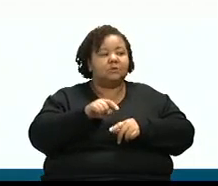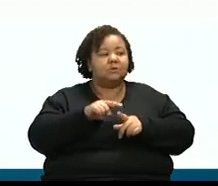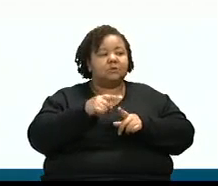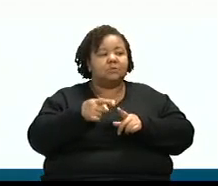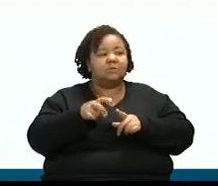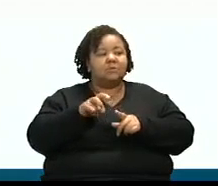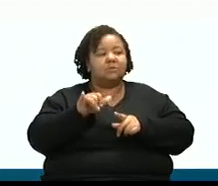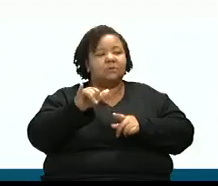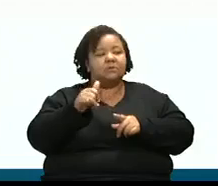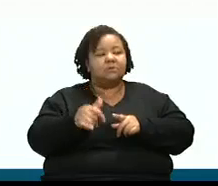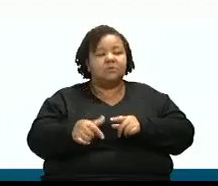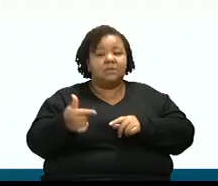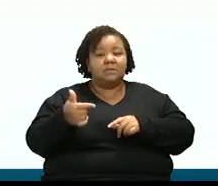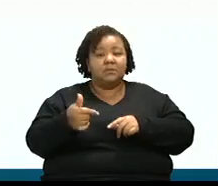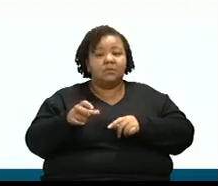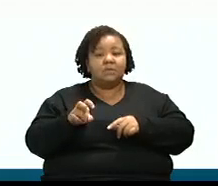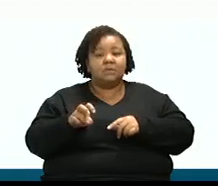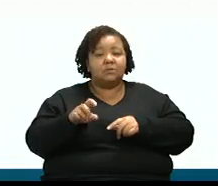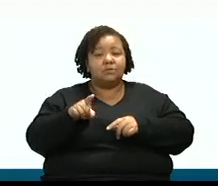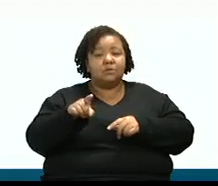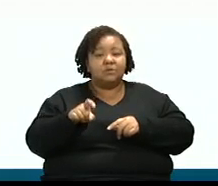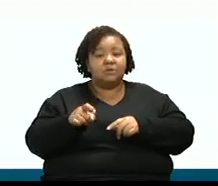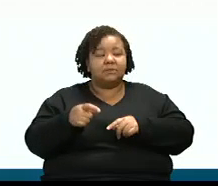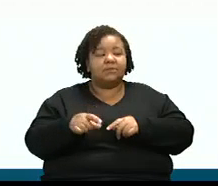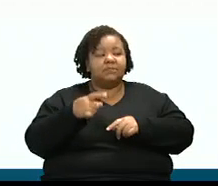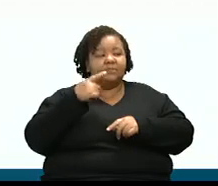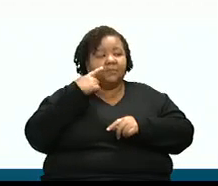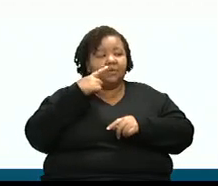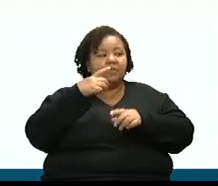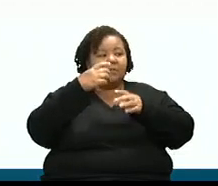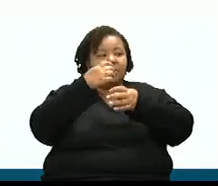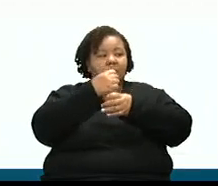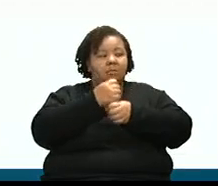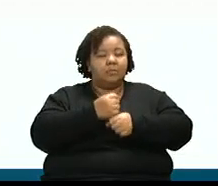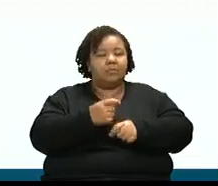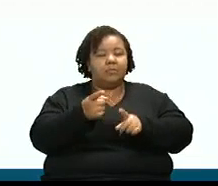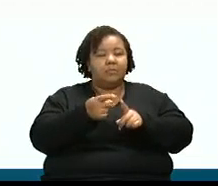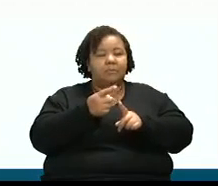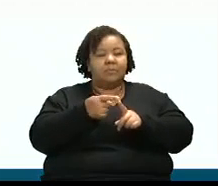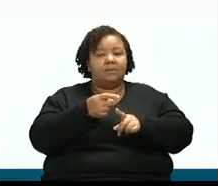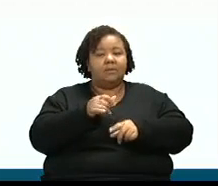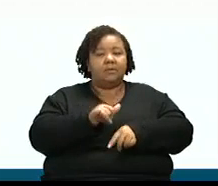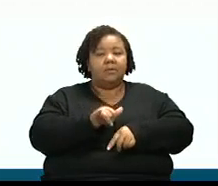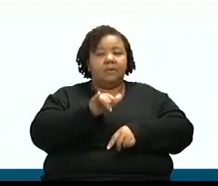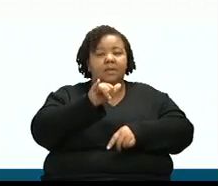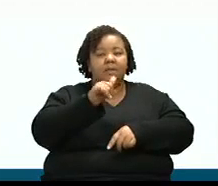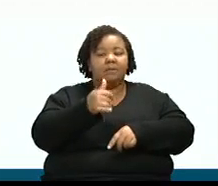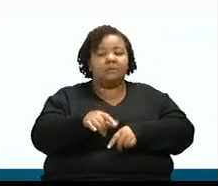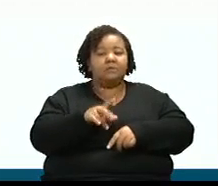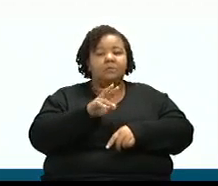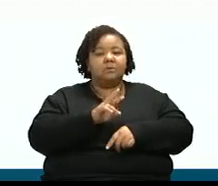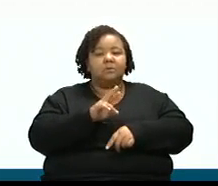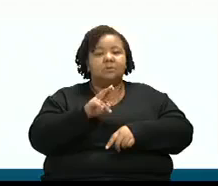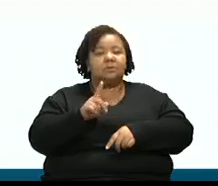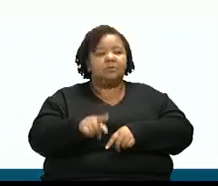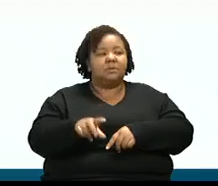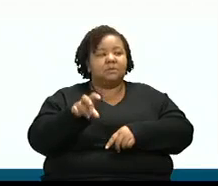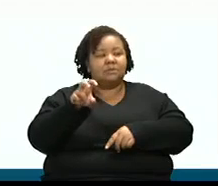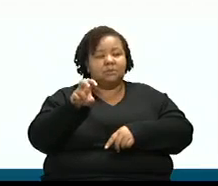segunda 5x. Eu vou derivar a primeira em relação a y, o resultado foi